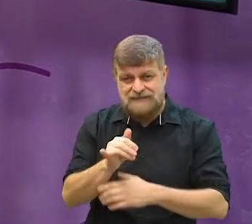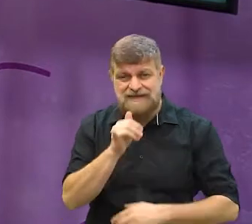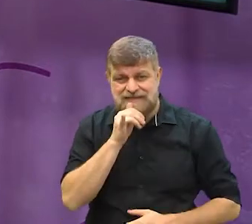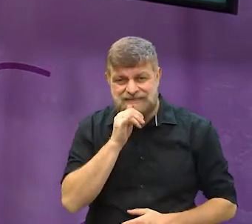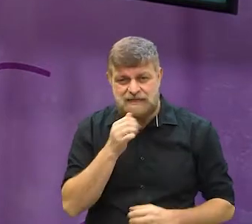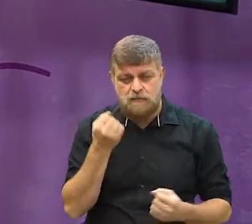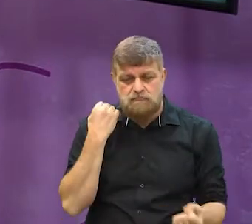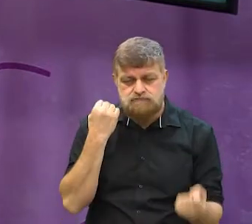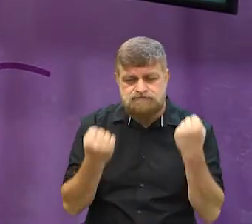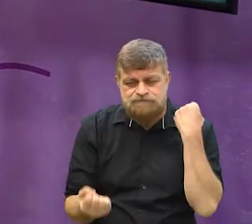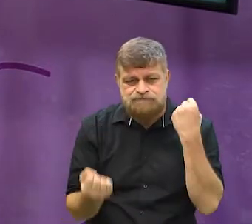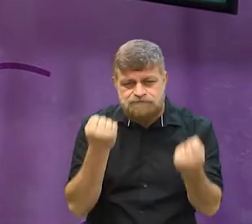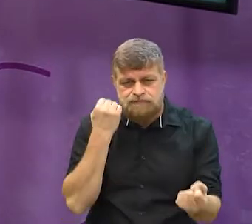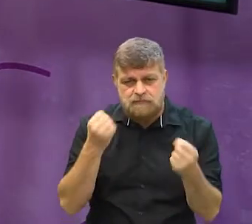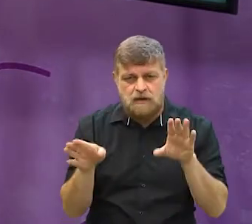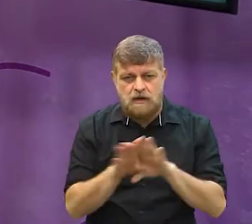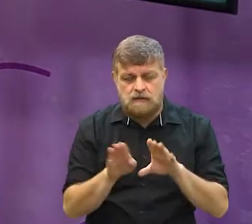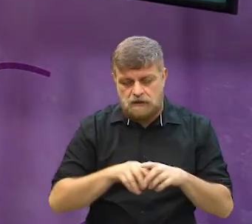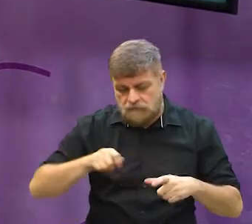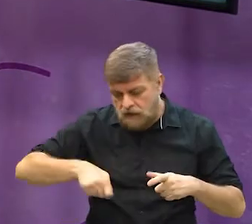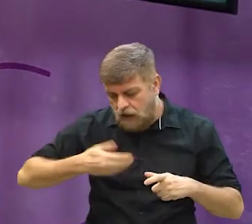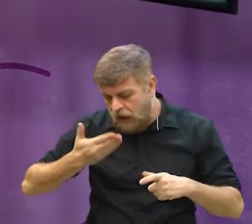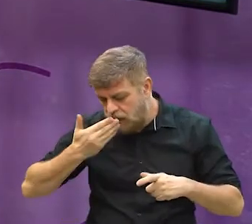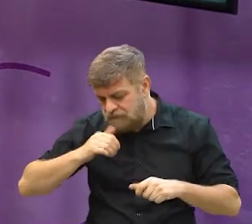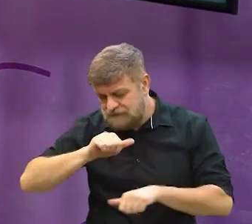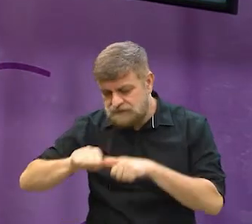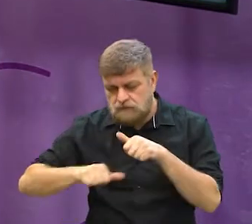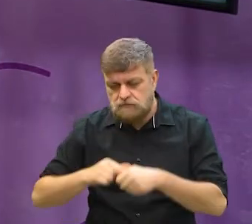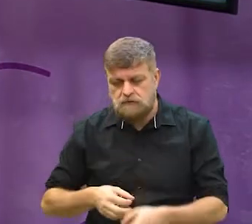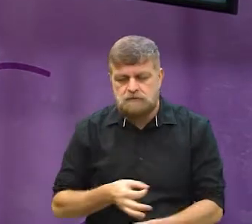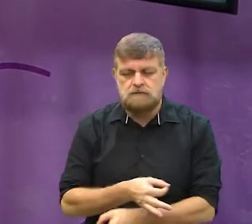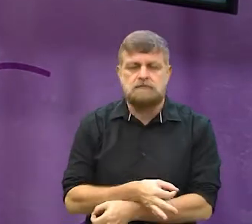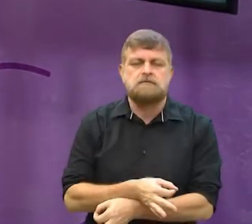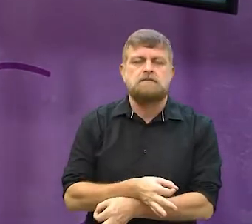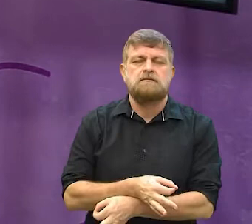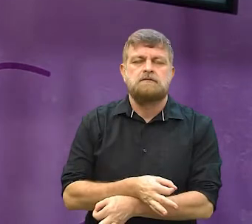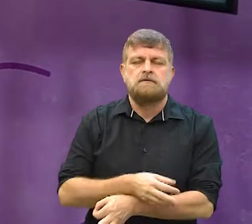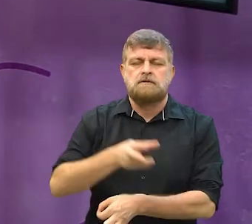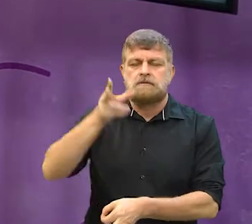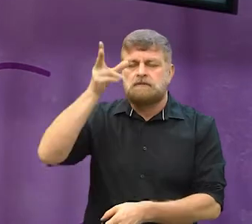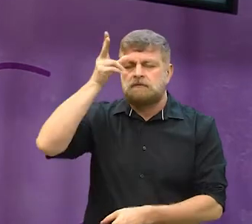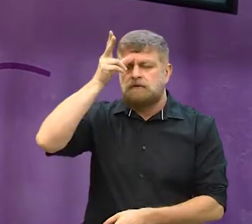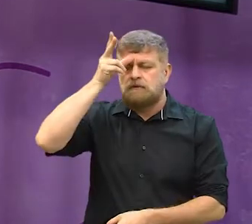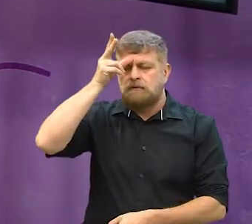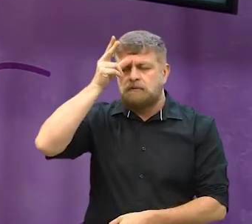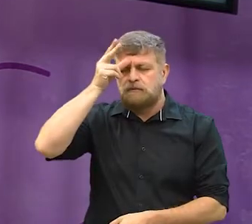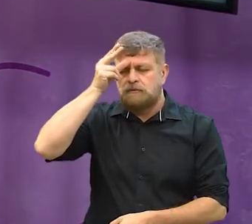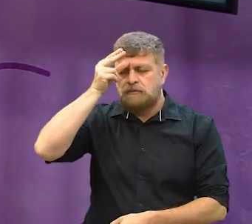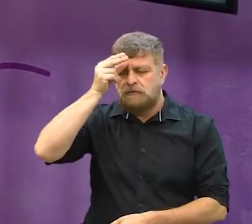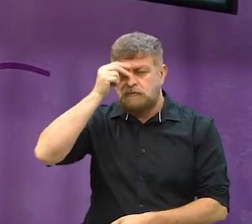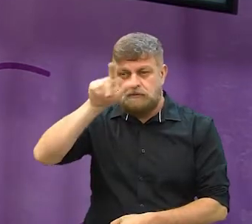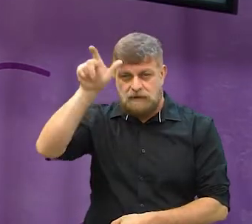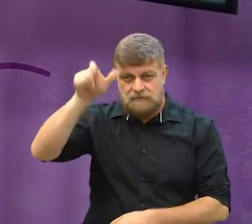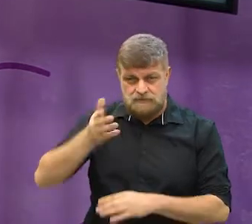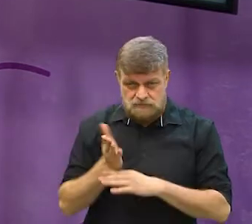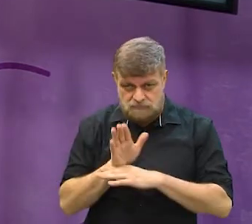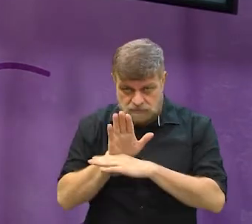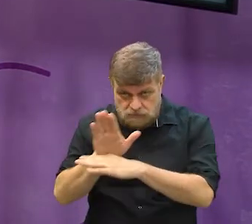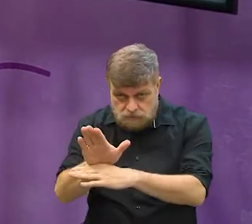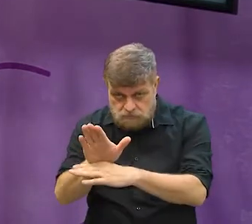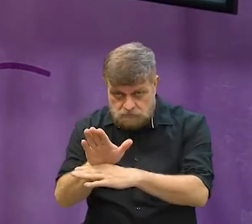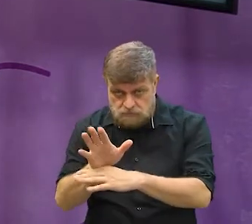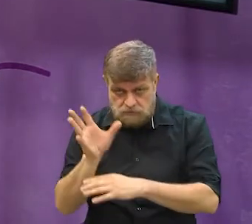ajudam, doutor? Fazer uma atividade física, uma alimentação, uma meditação, também ajudam a